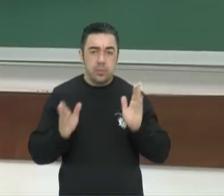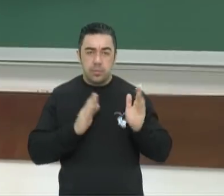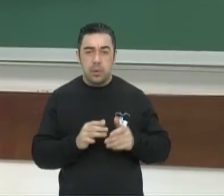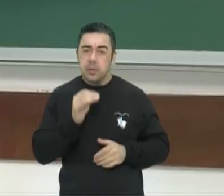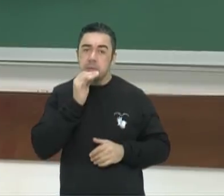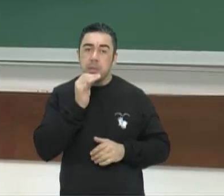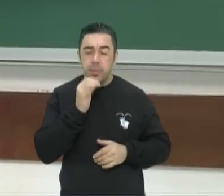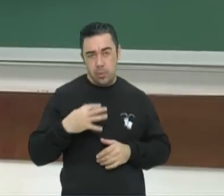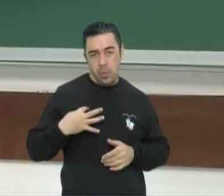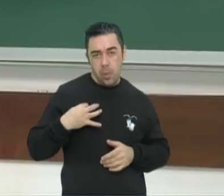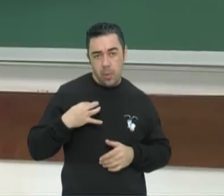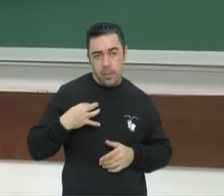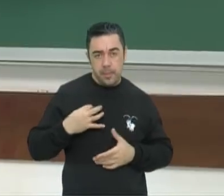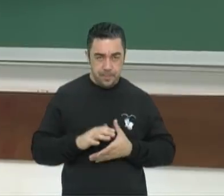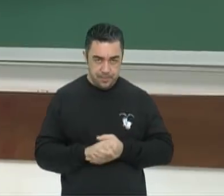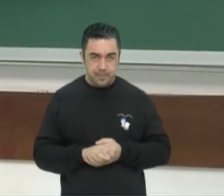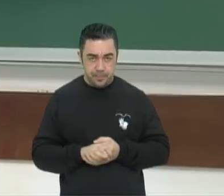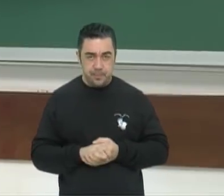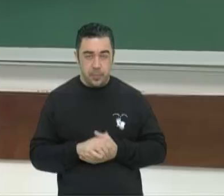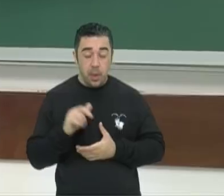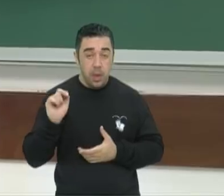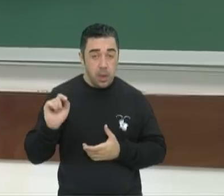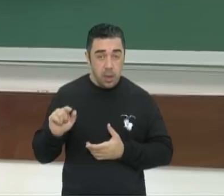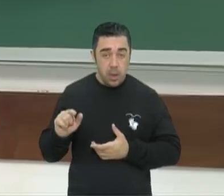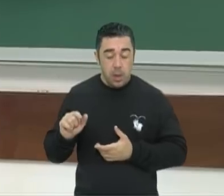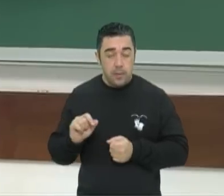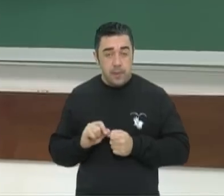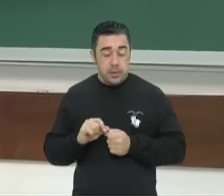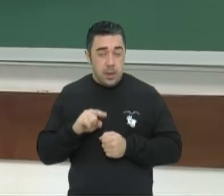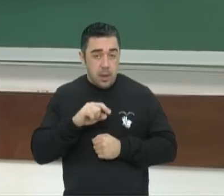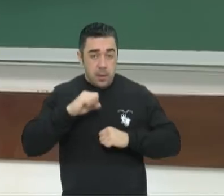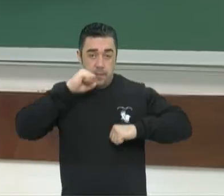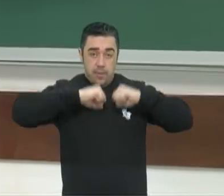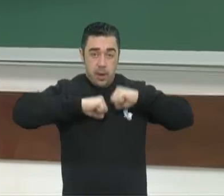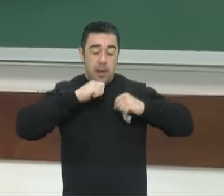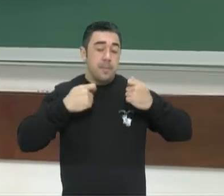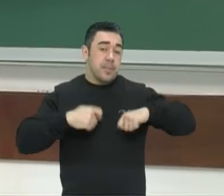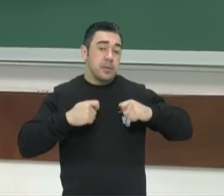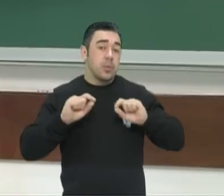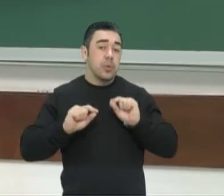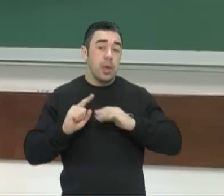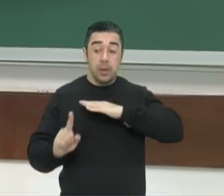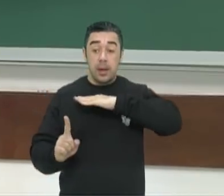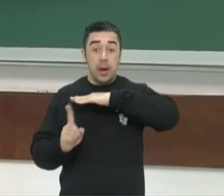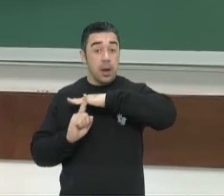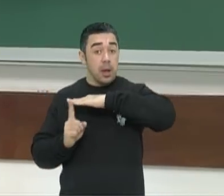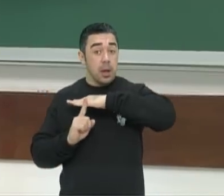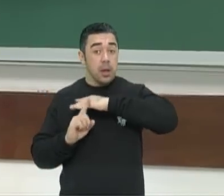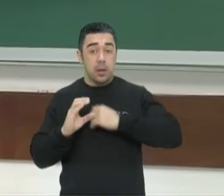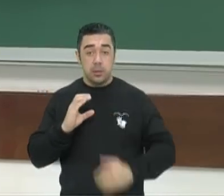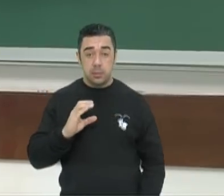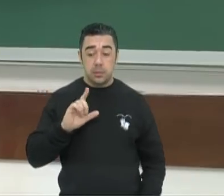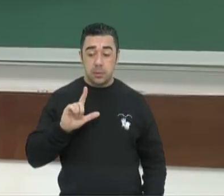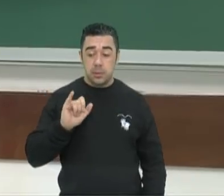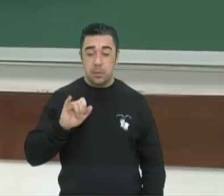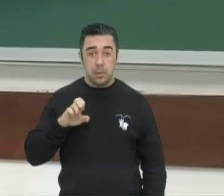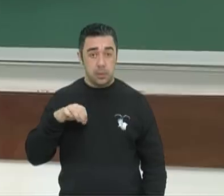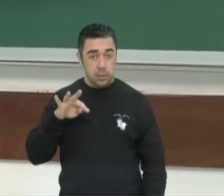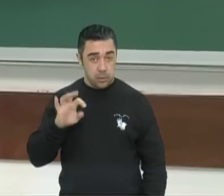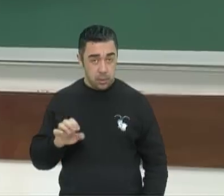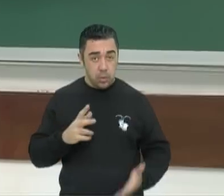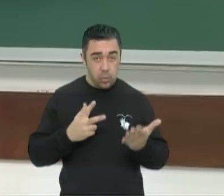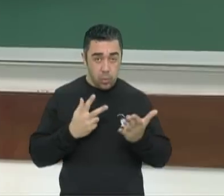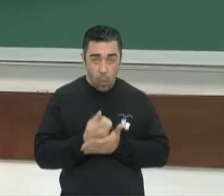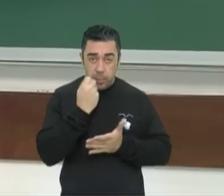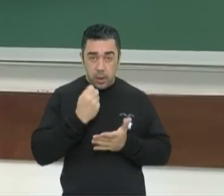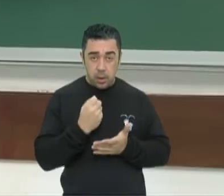tecidos, fazem roupas. E aí, essas indústrias precisam de clientes, pessoas que comprem essas roupas. A partir